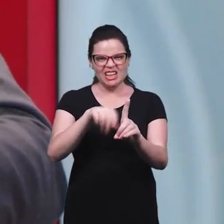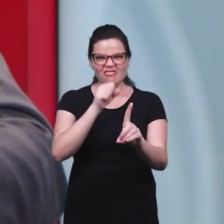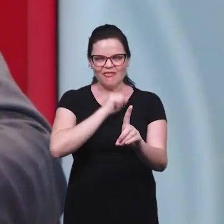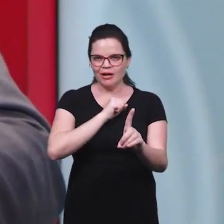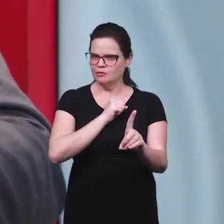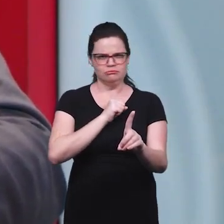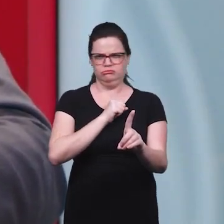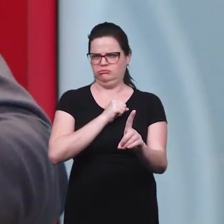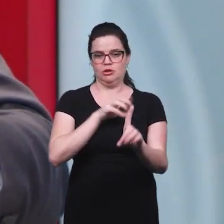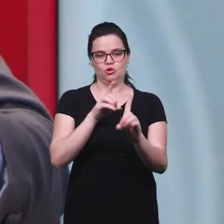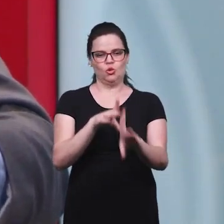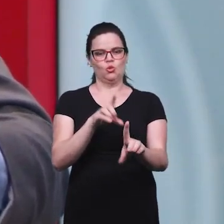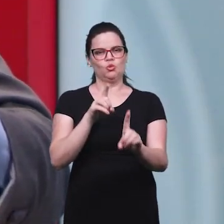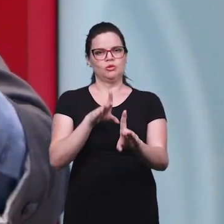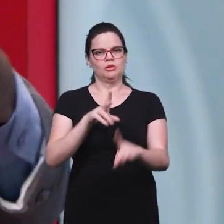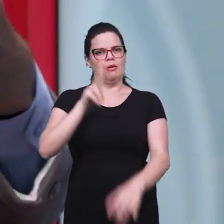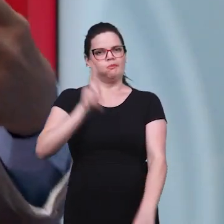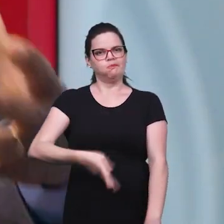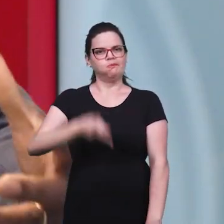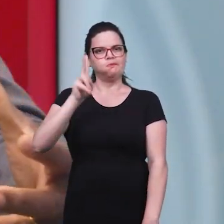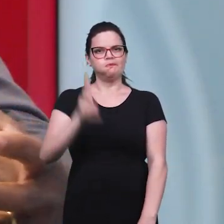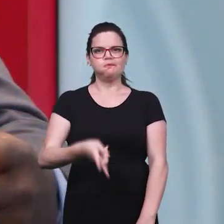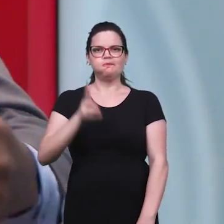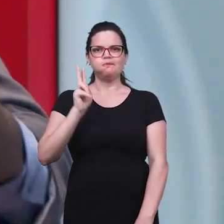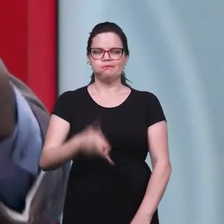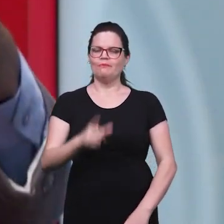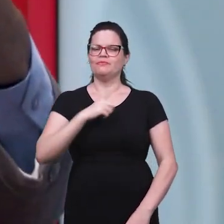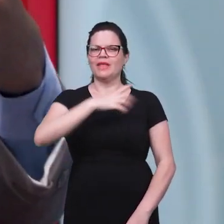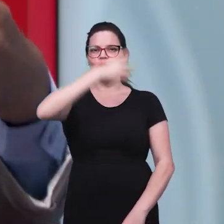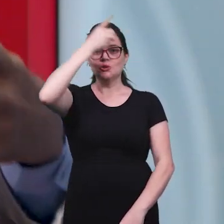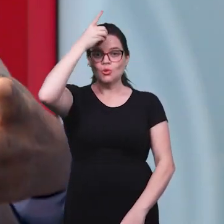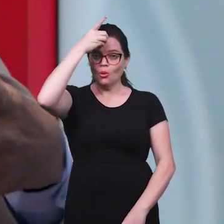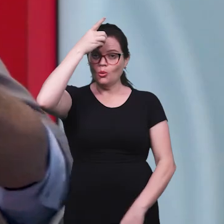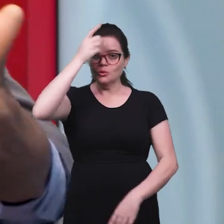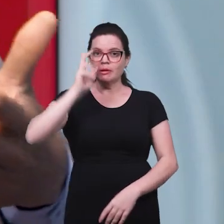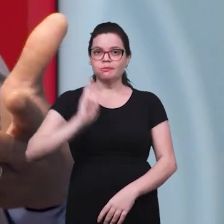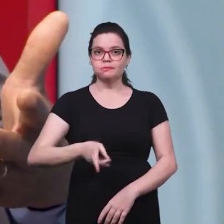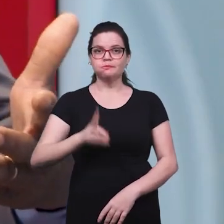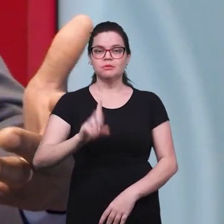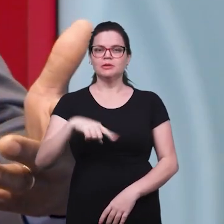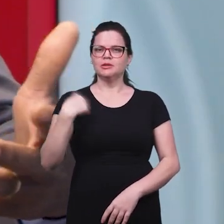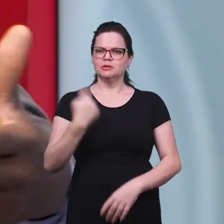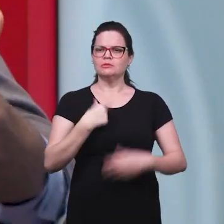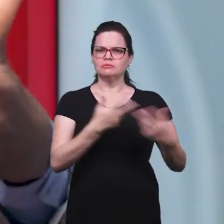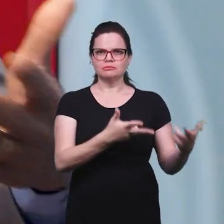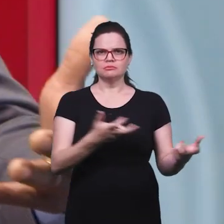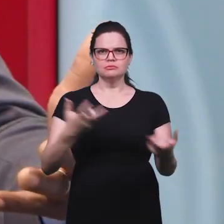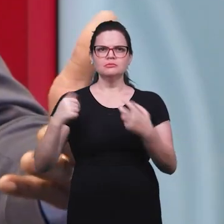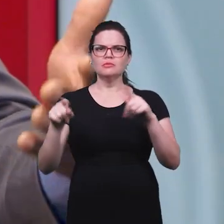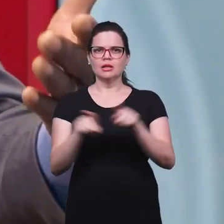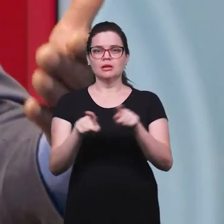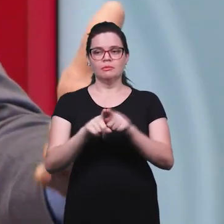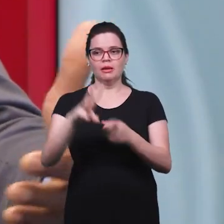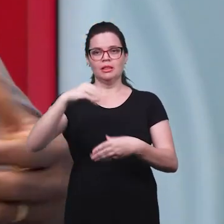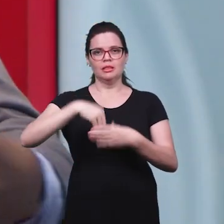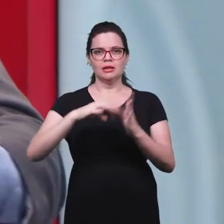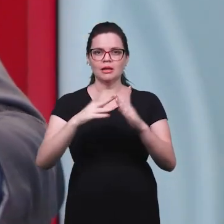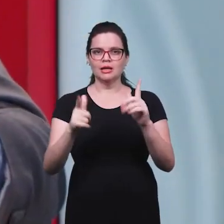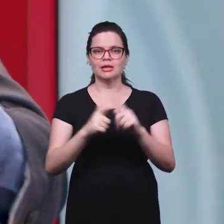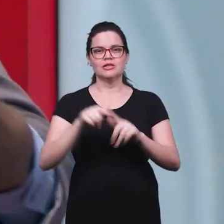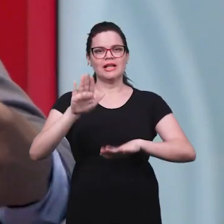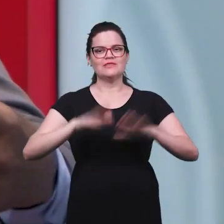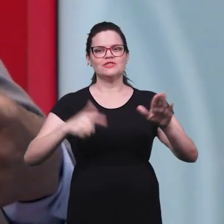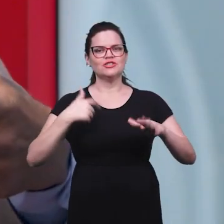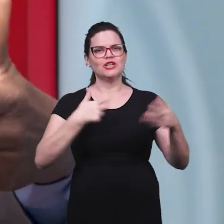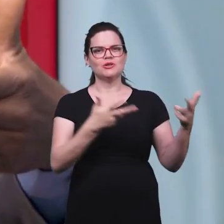Muito bom. Não envelhece. O vigor espiritual. O vigor espiritual. Você vê a gente recebe isso aí até mesmo nas igrejas, a gente chega,